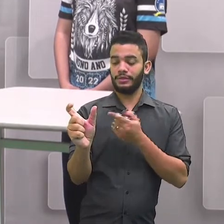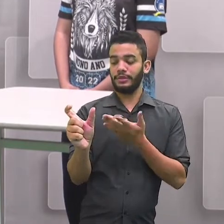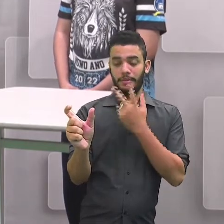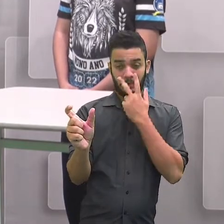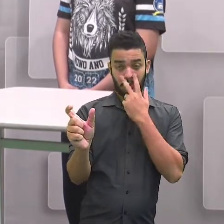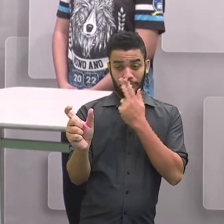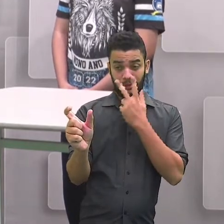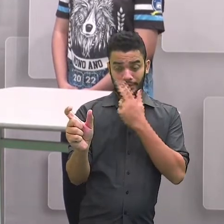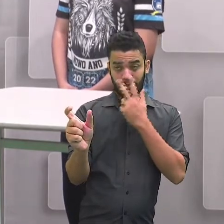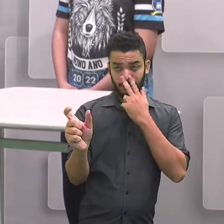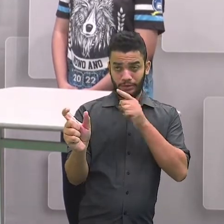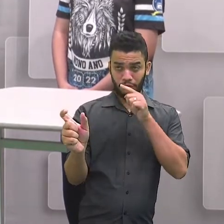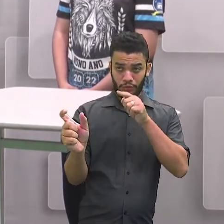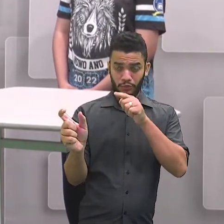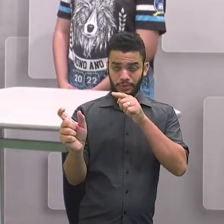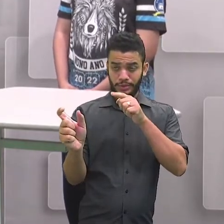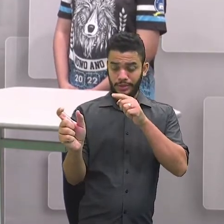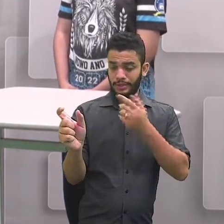está